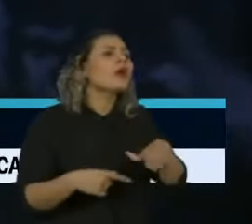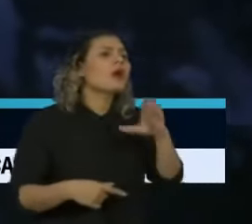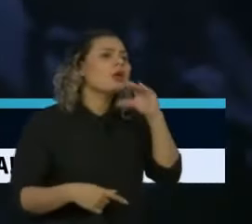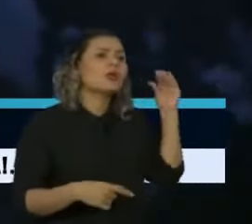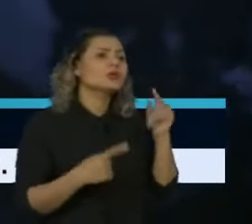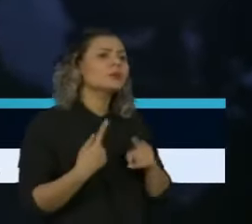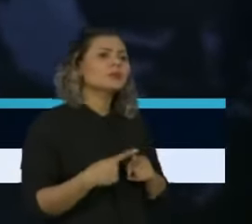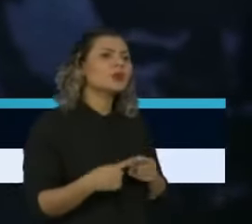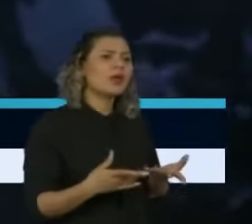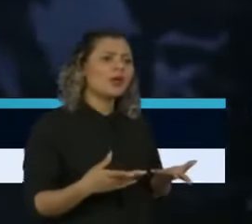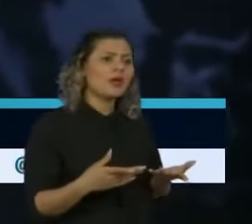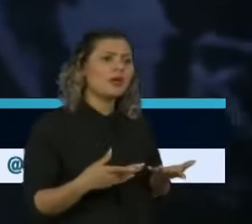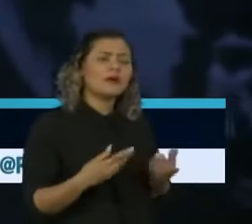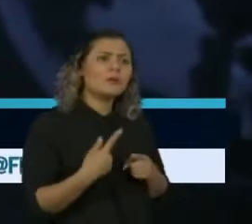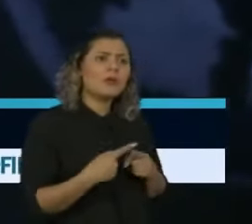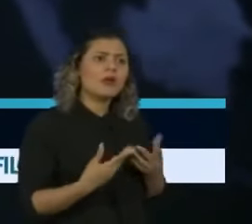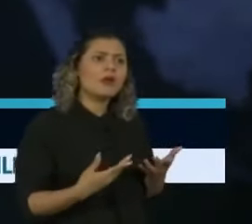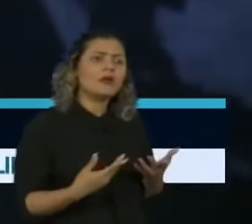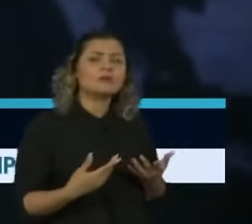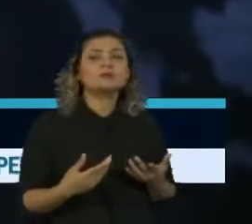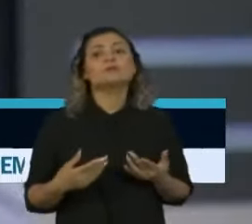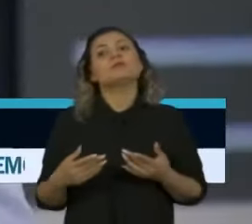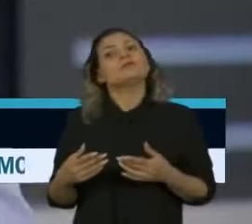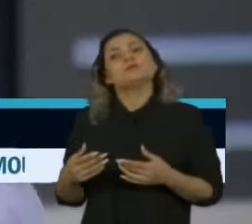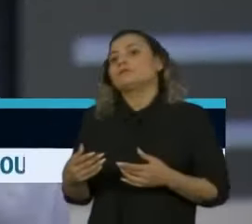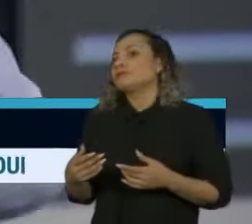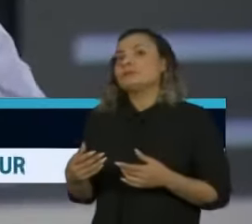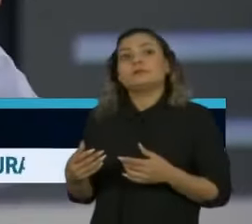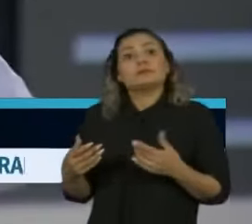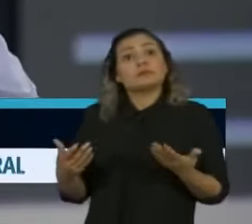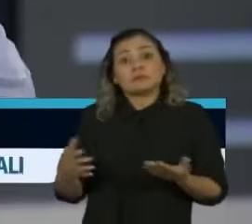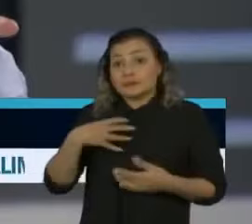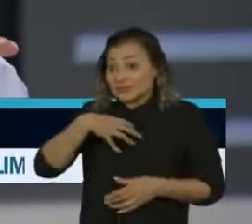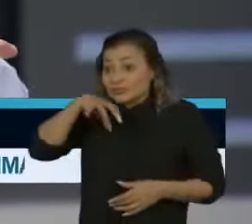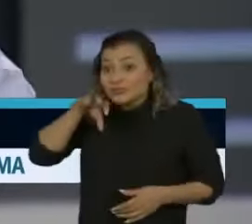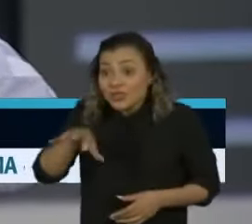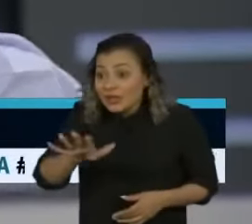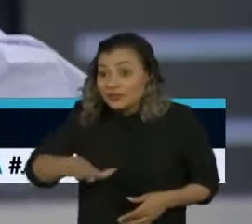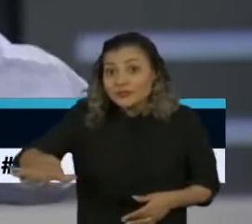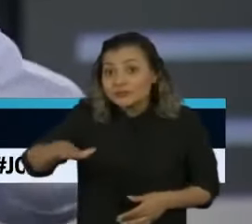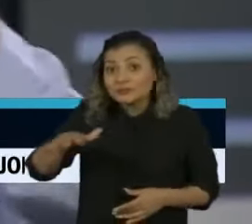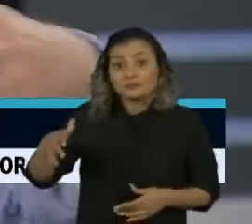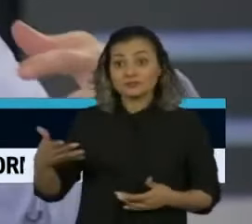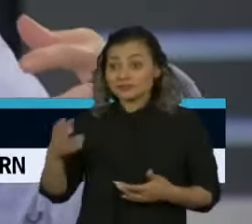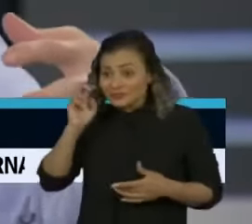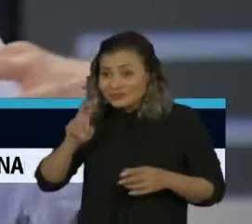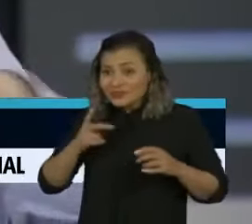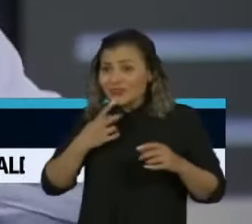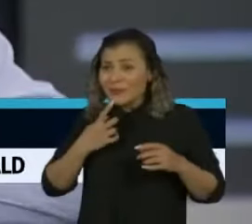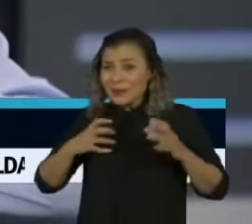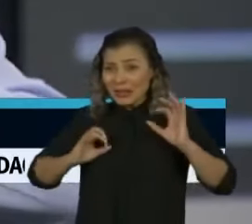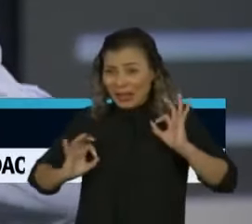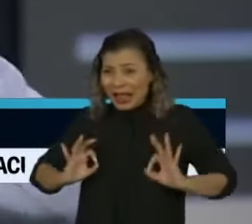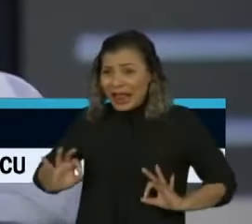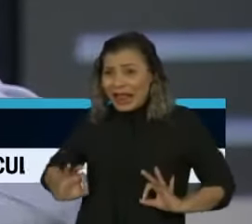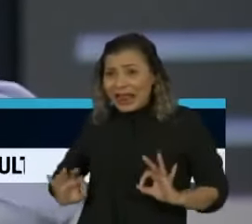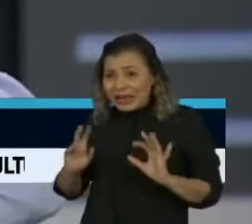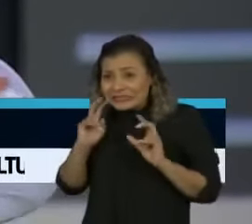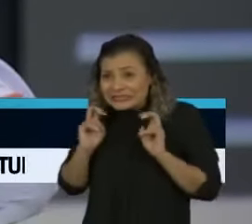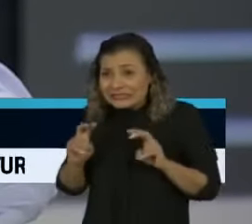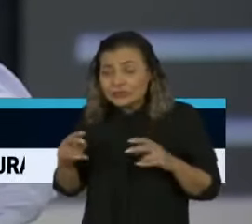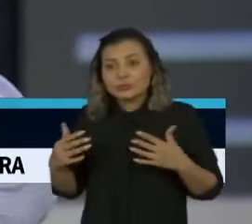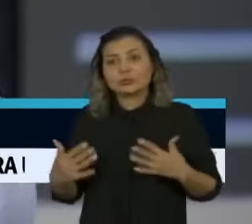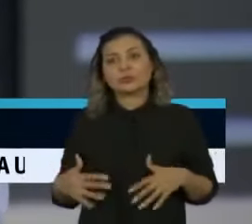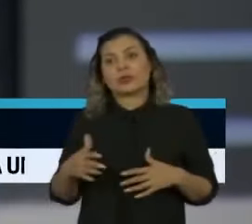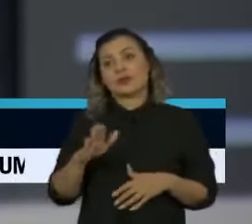adolescentes? Também é possível saber isso? Veja, este quadro deste jeito, com aquela exuberância em pele,